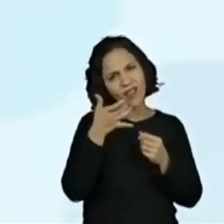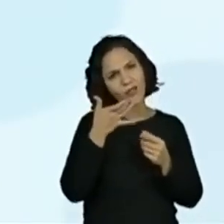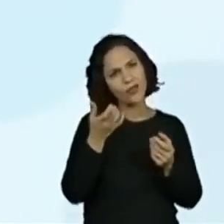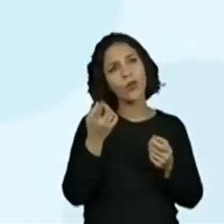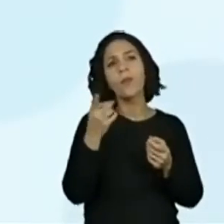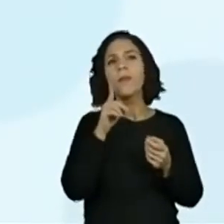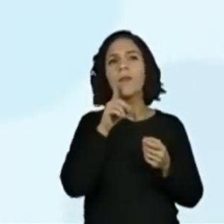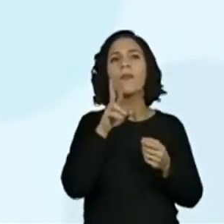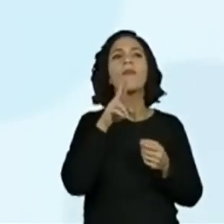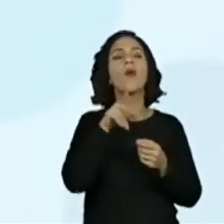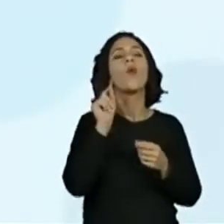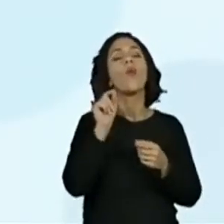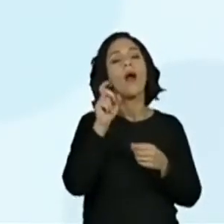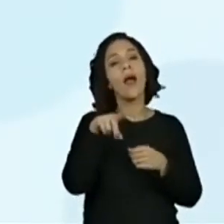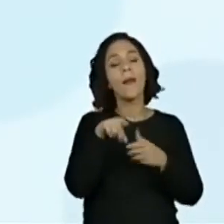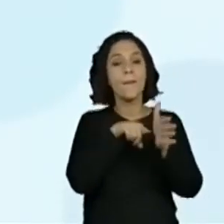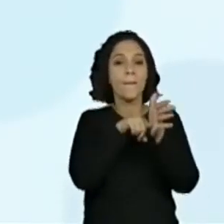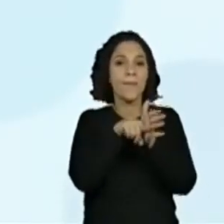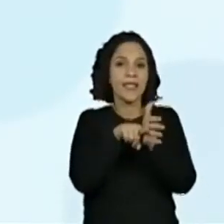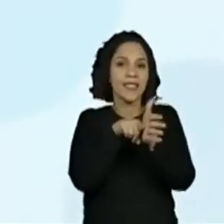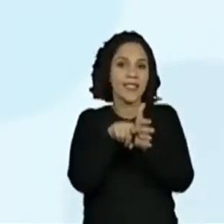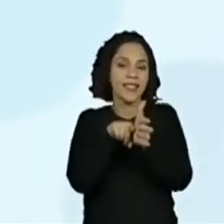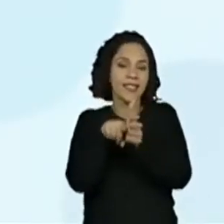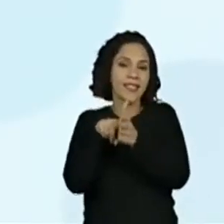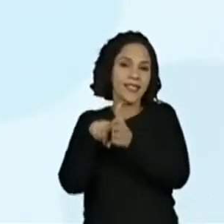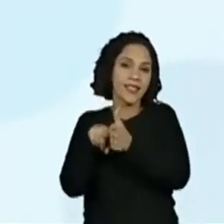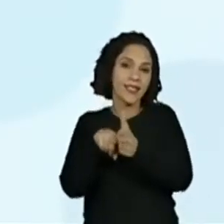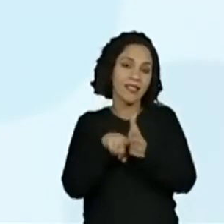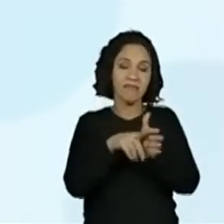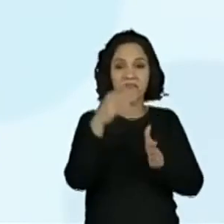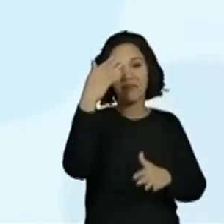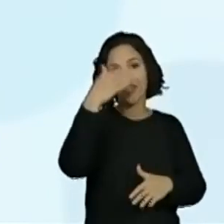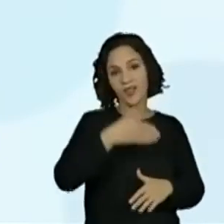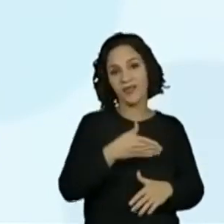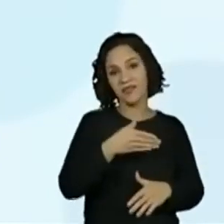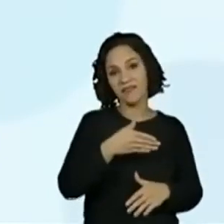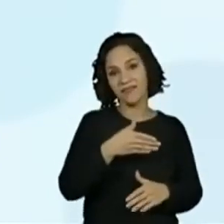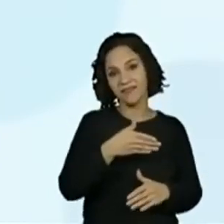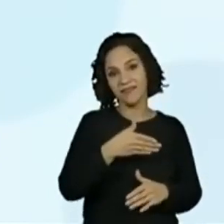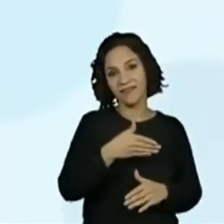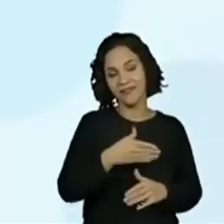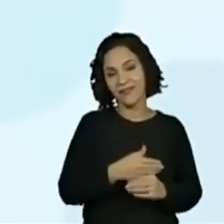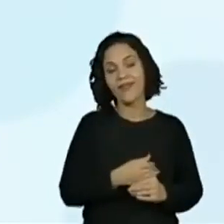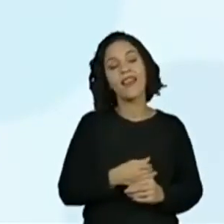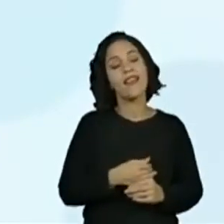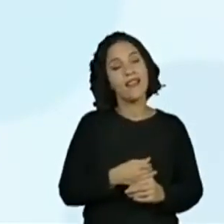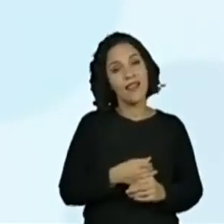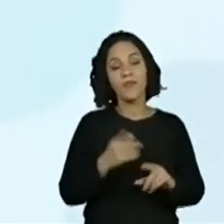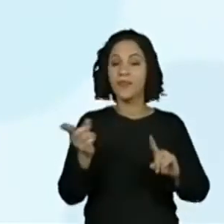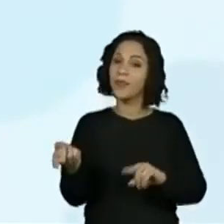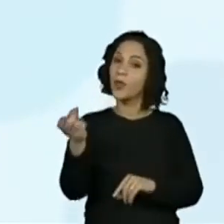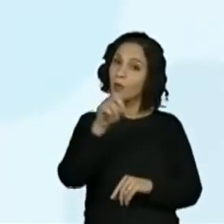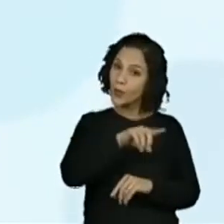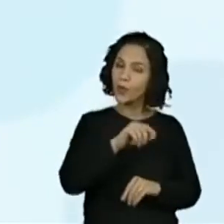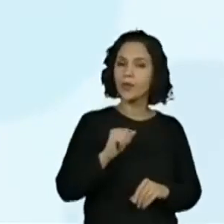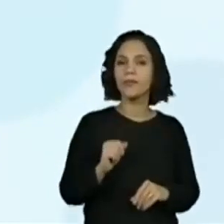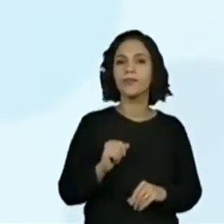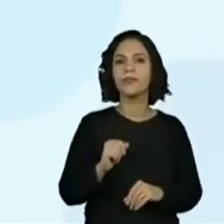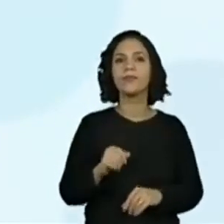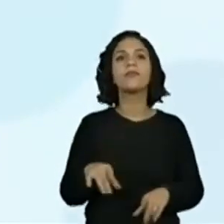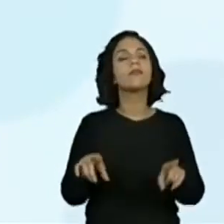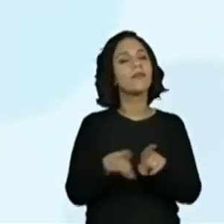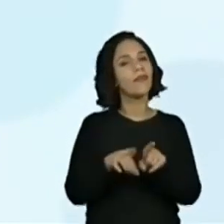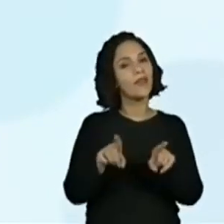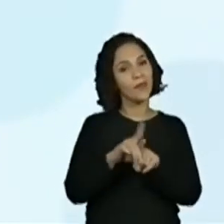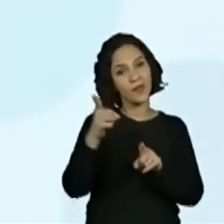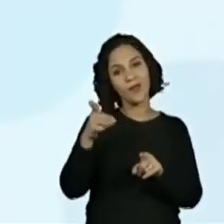já responde já a outra. É. Ah. O fato foi verificado por meio de uma pesquisa. E a outra foi também, já